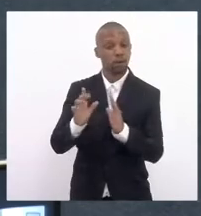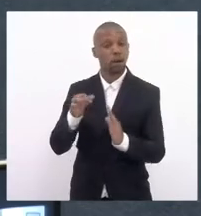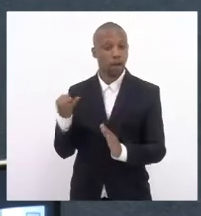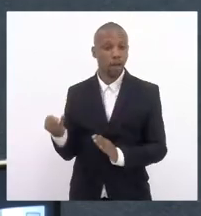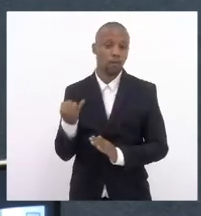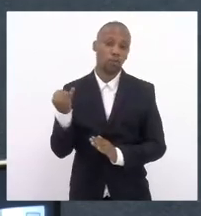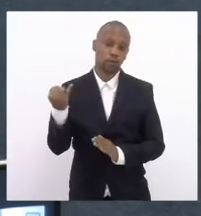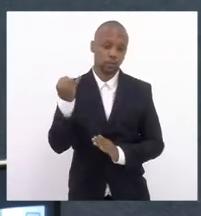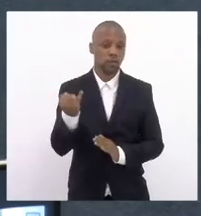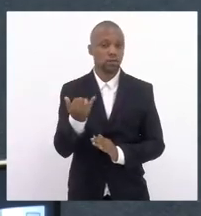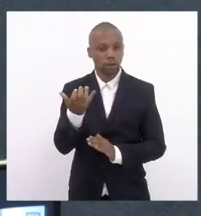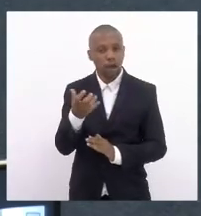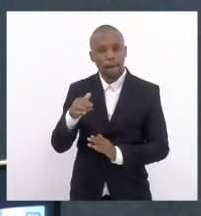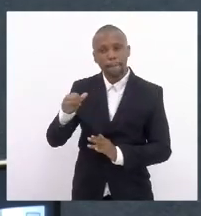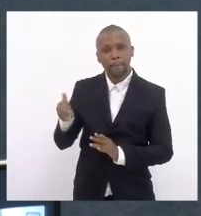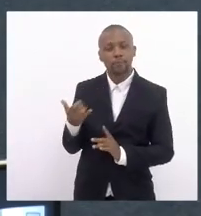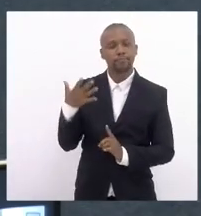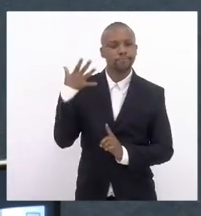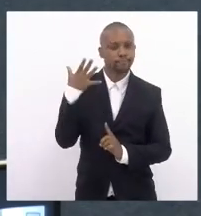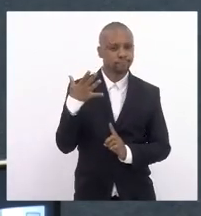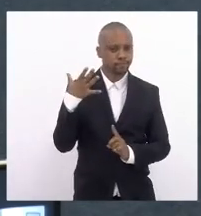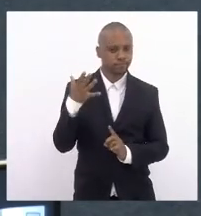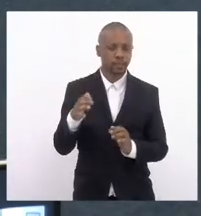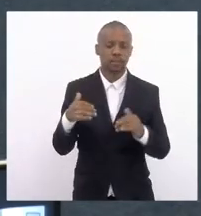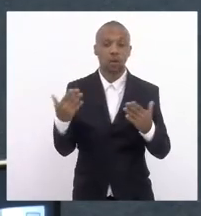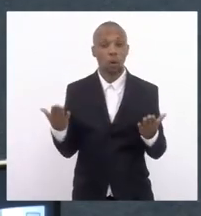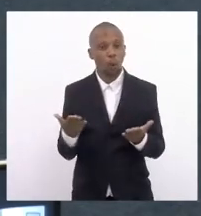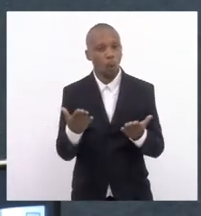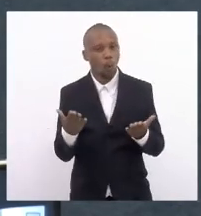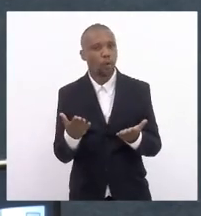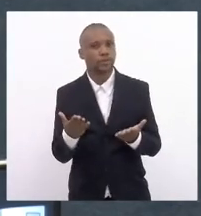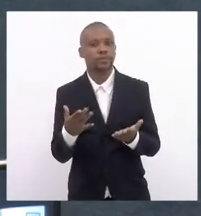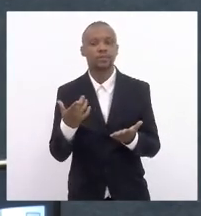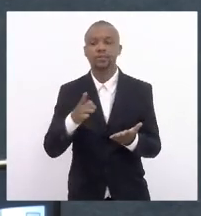aproveitando. Hoje está sendo julgado